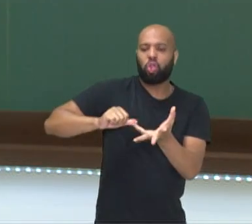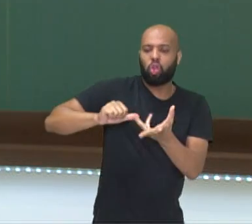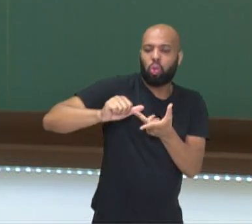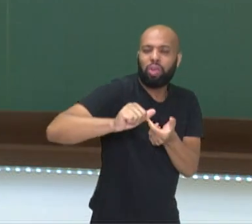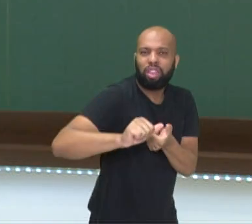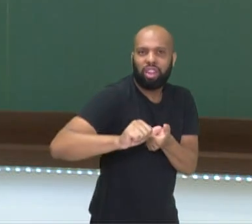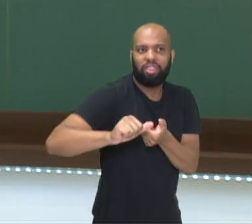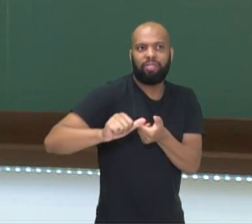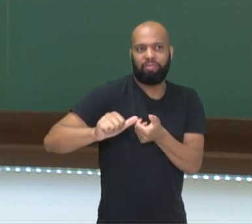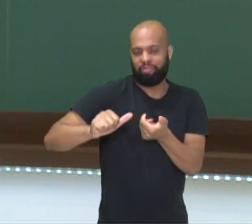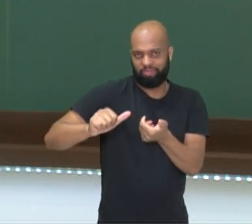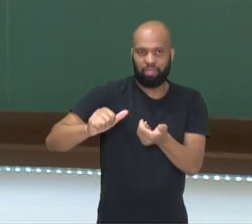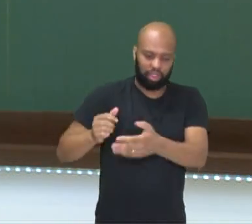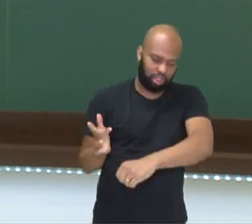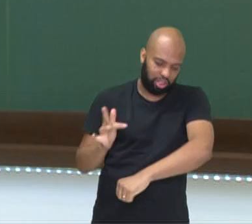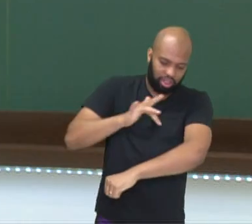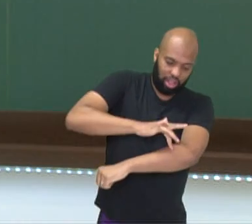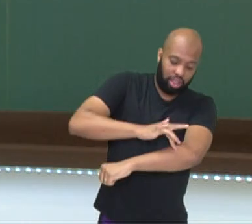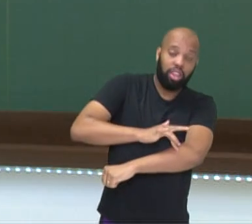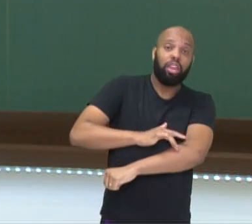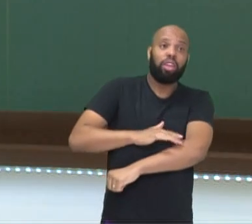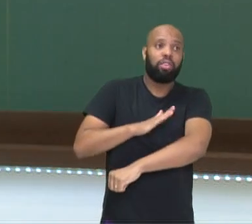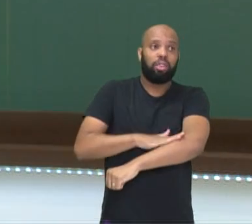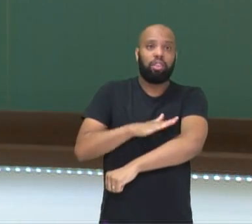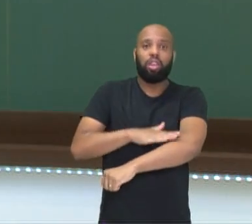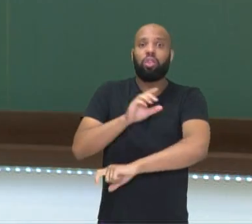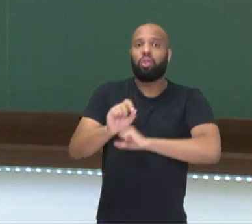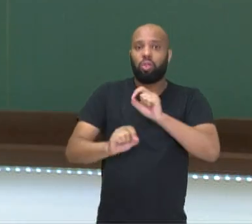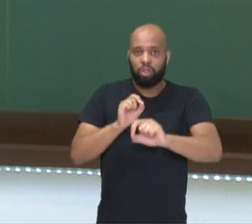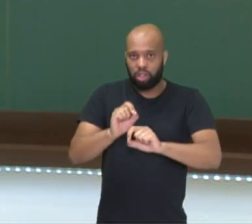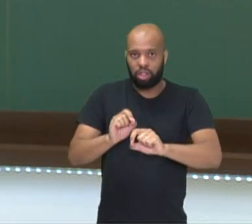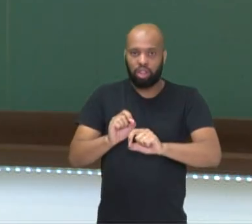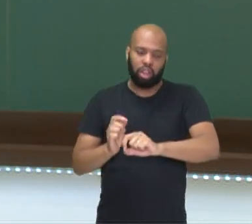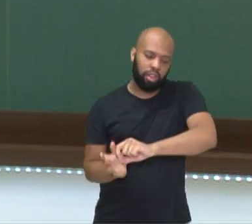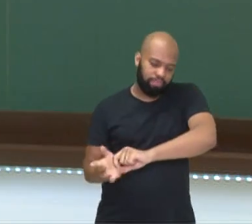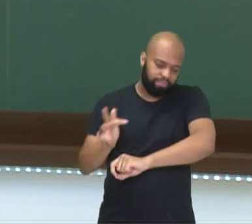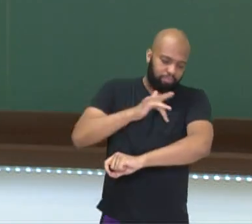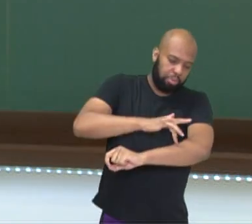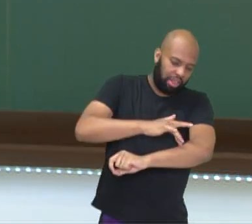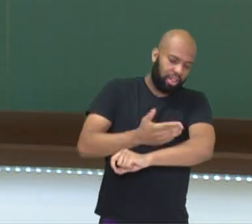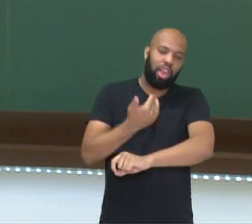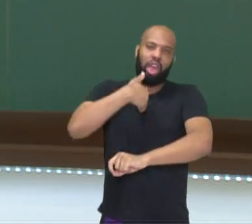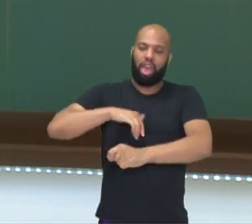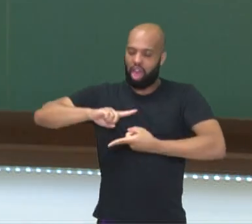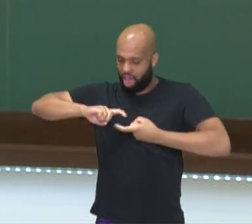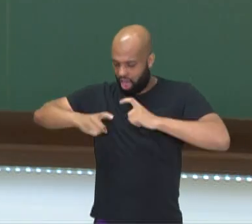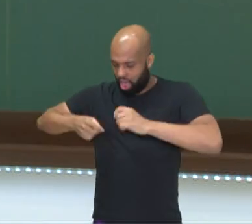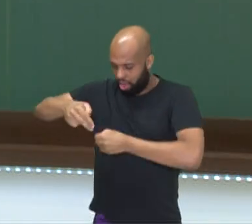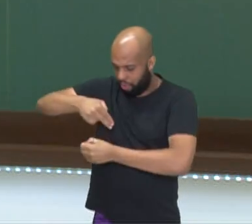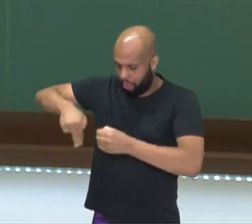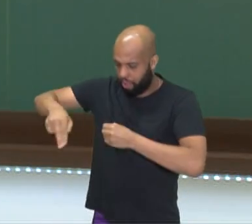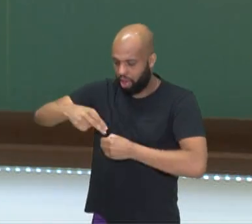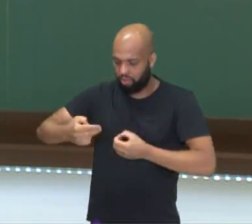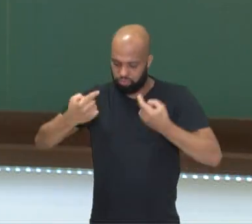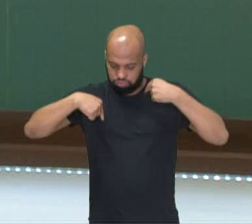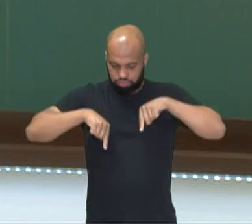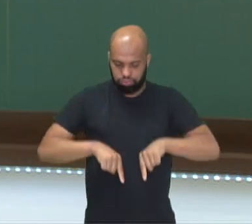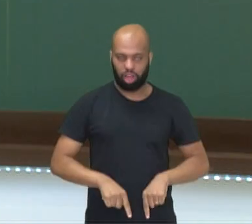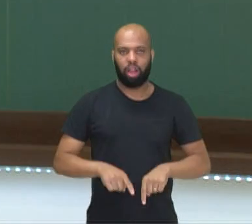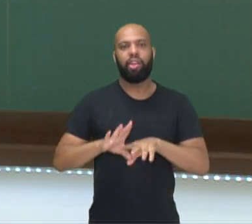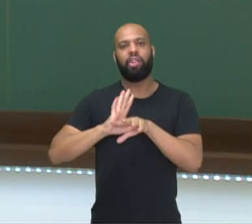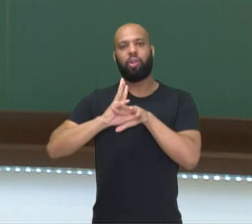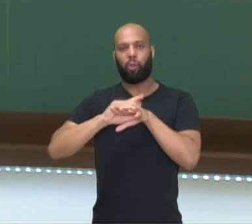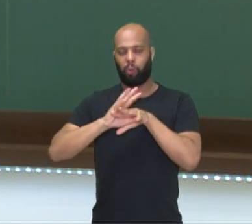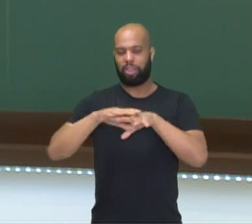coagule o nosso sangue. E nesse momento, o protozoário pode adentrar o nosso corpo e cair na corrente sanguínea e aí ficarmos